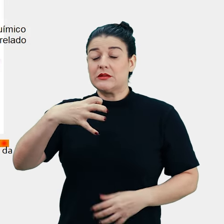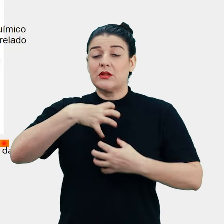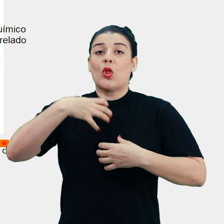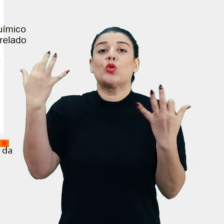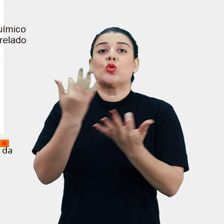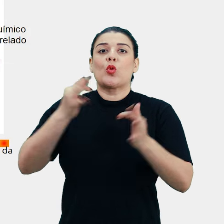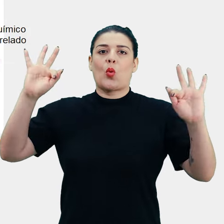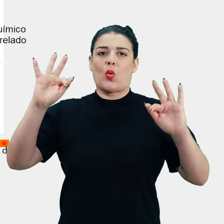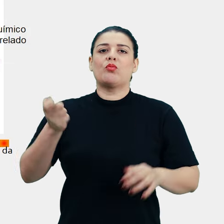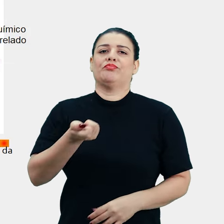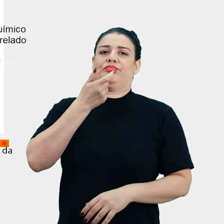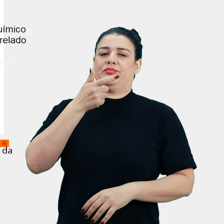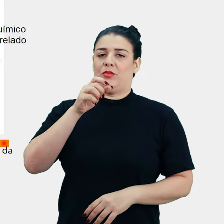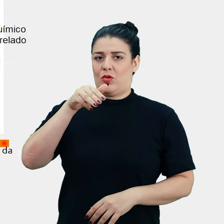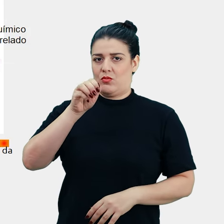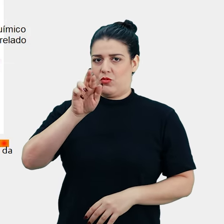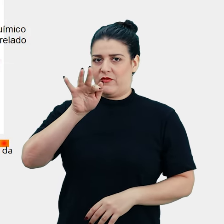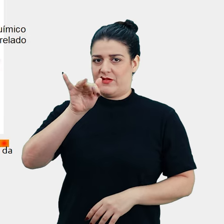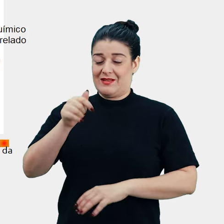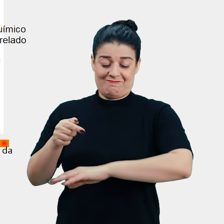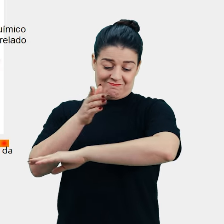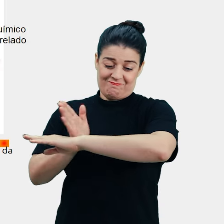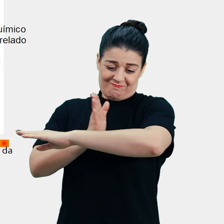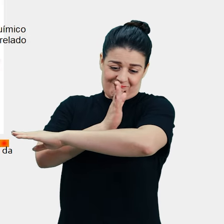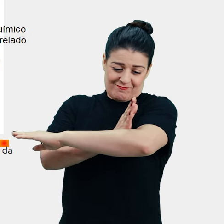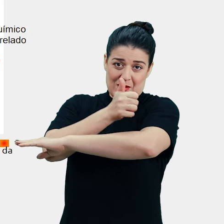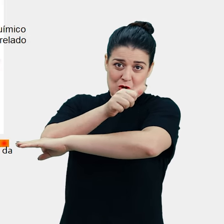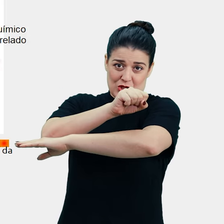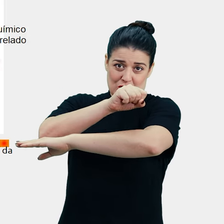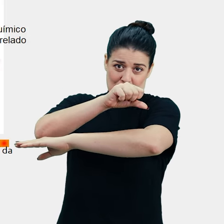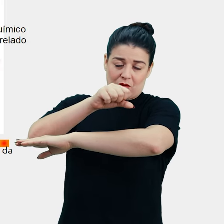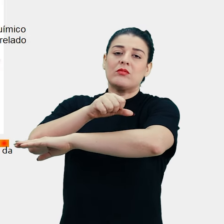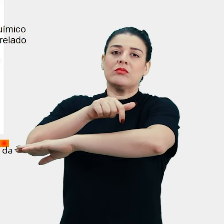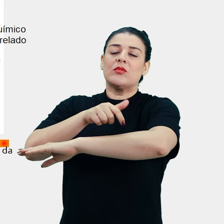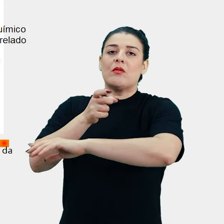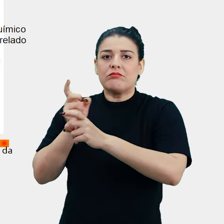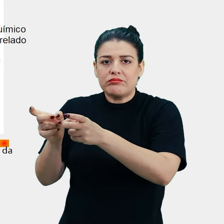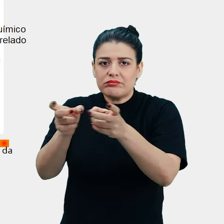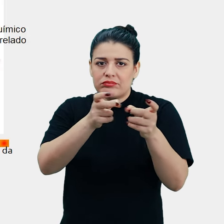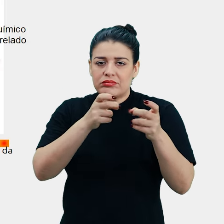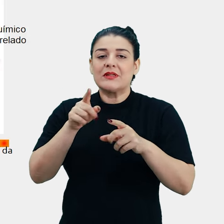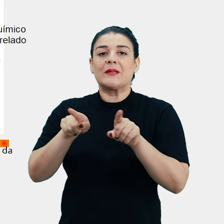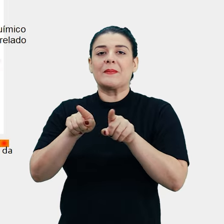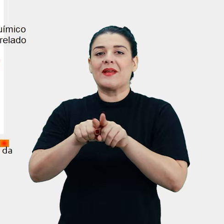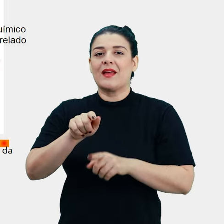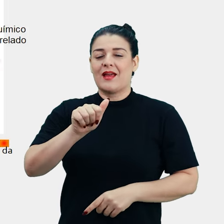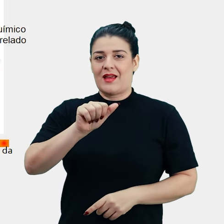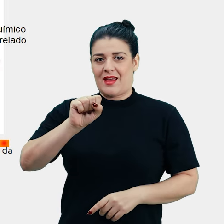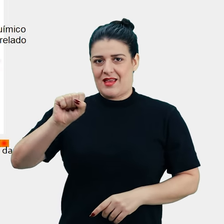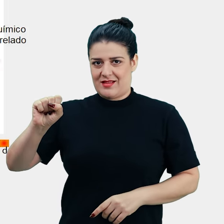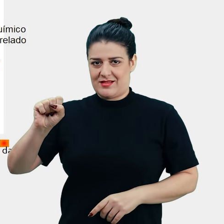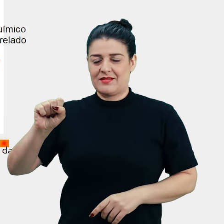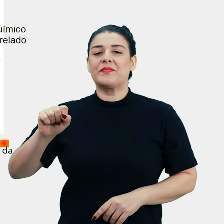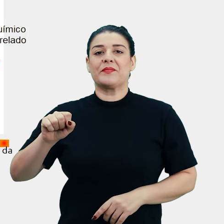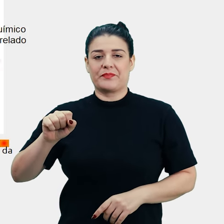dor. Lá em 1899, ocorreu a comercialização do ácido acetil salicílico.